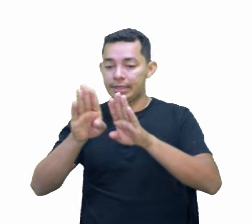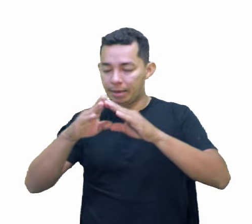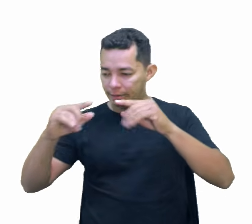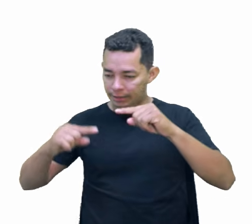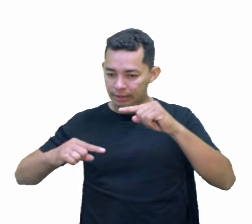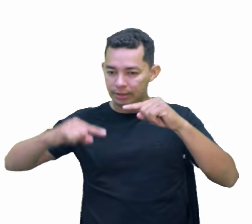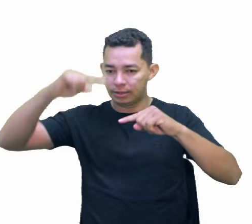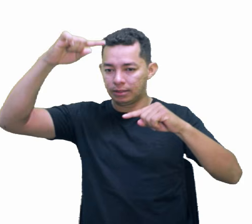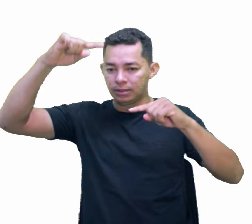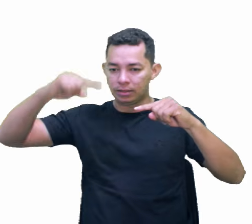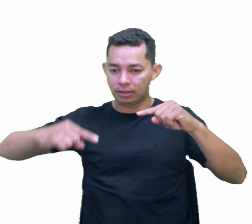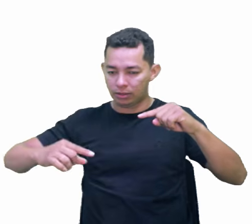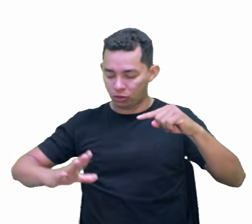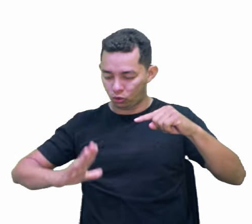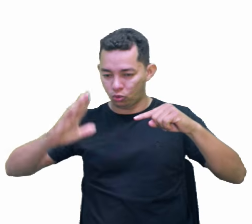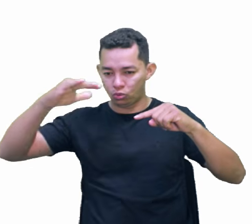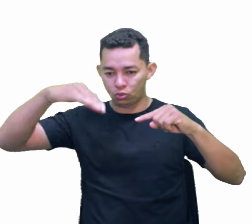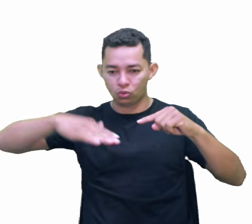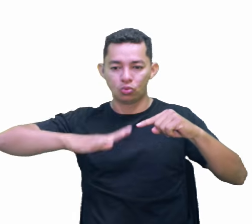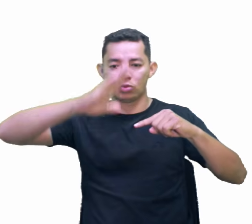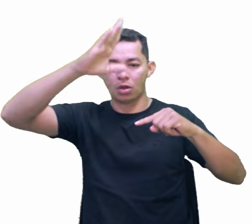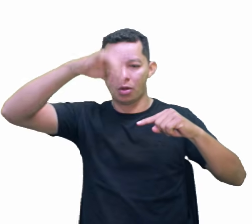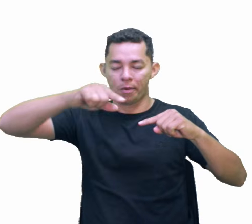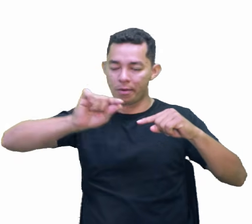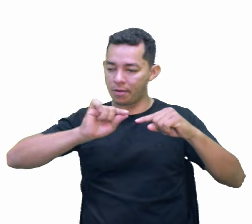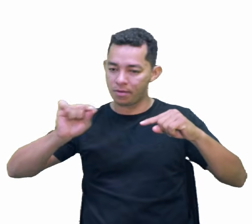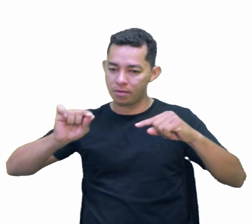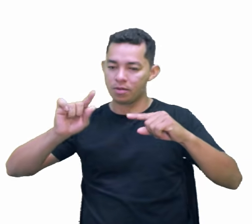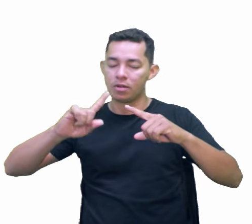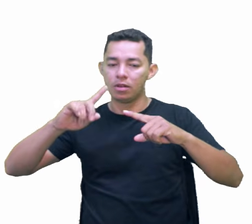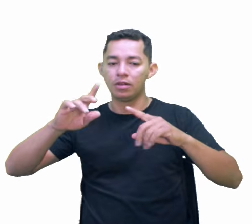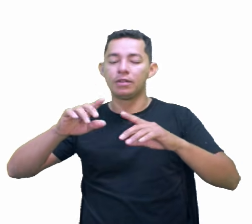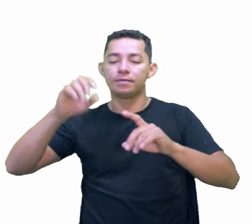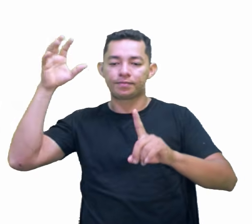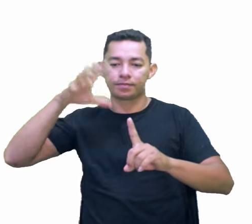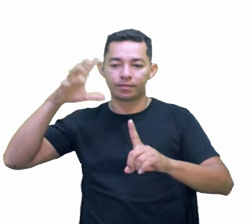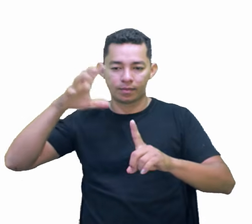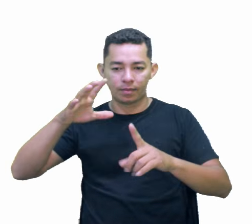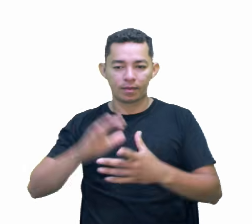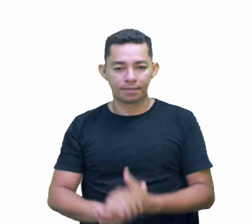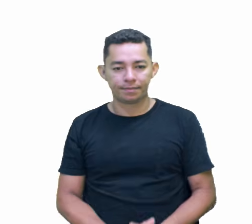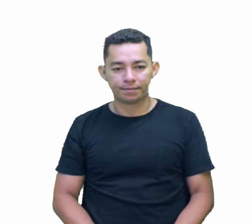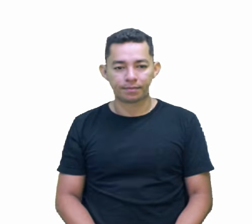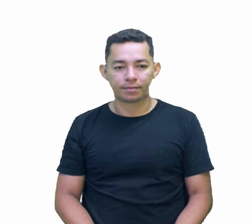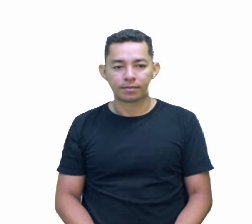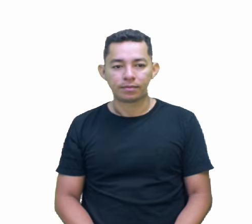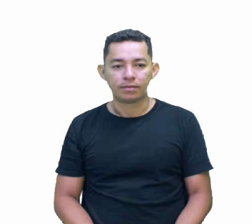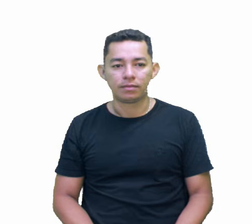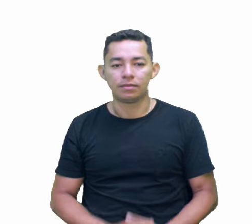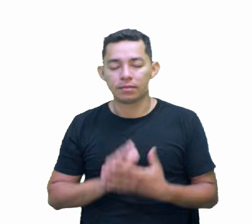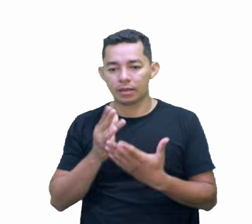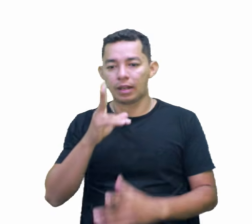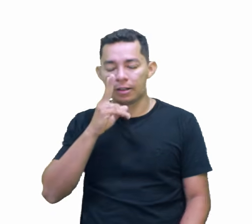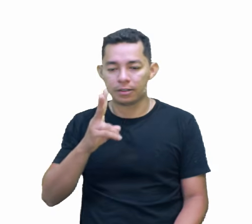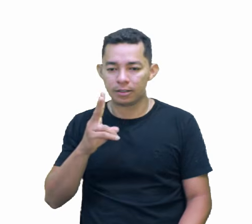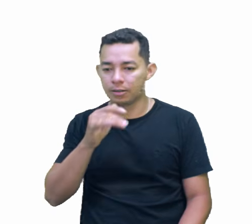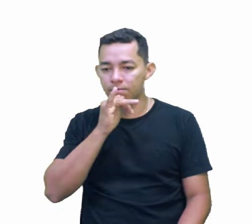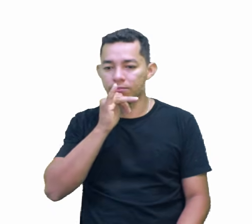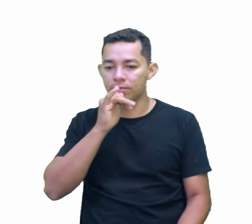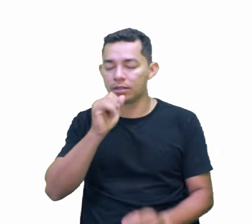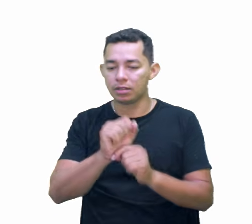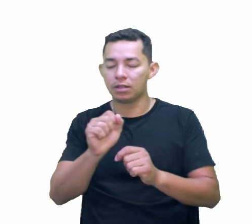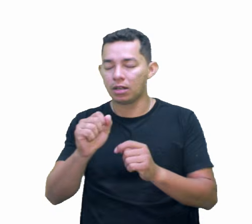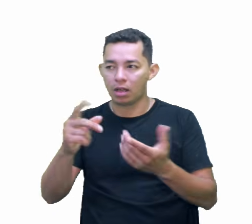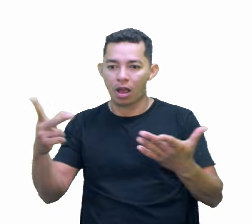muito. Vocês já viram aí na TV aí vários reportagens com a questão de deslizamento, por exemplo, de terra. Isso tem